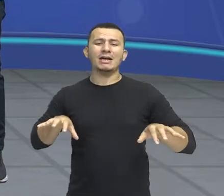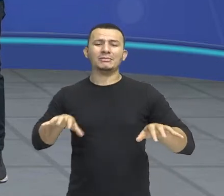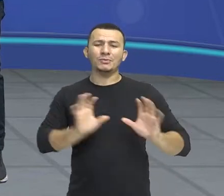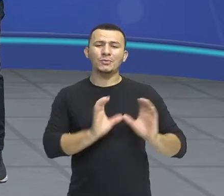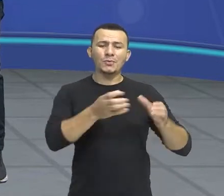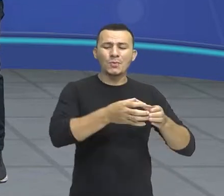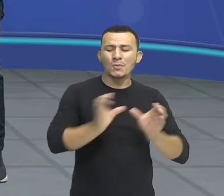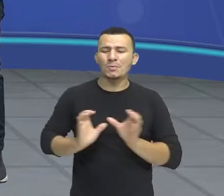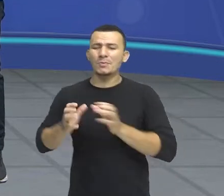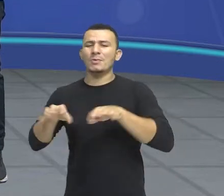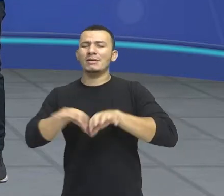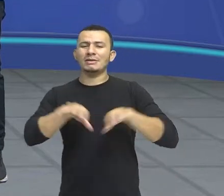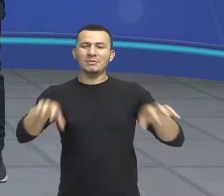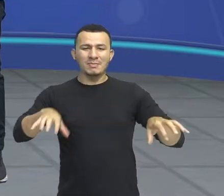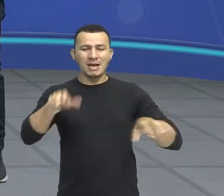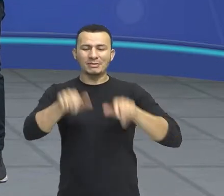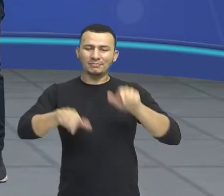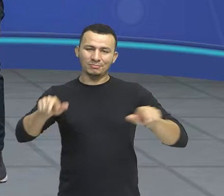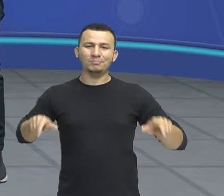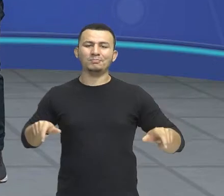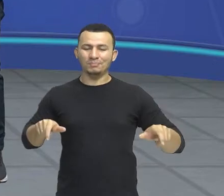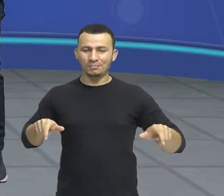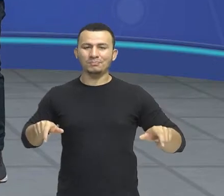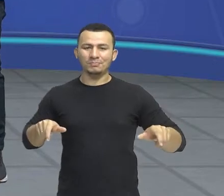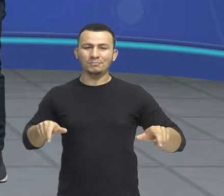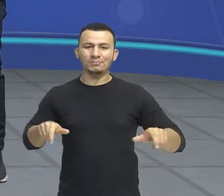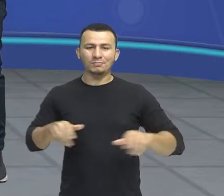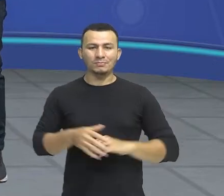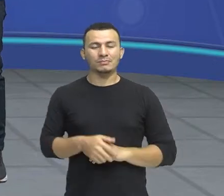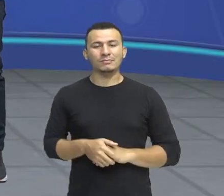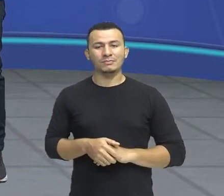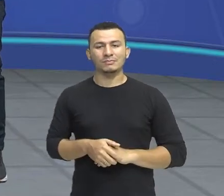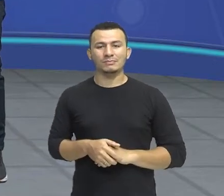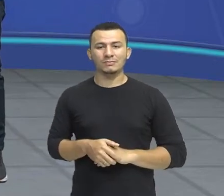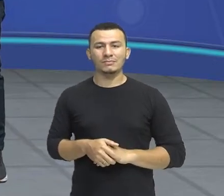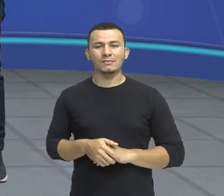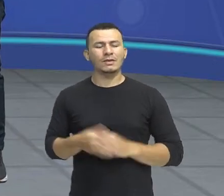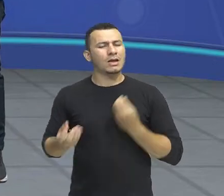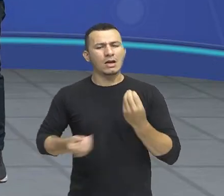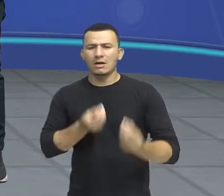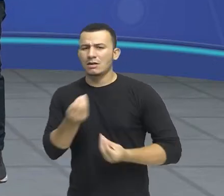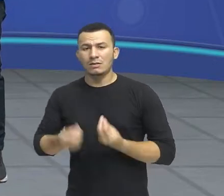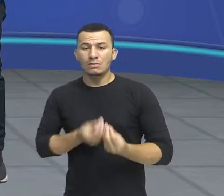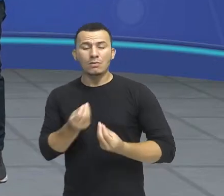dividindo elas, colocando em determinados estereótipos aspectos